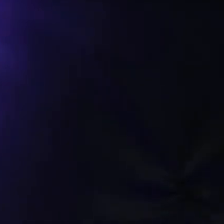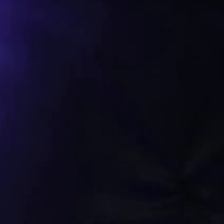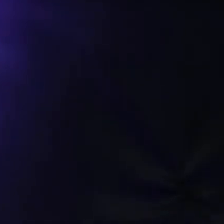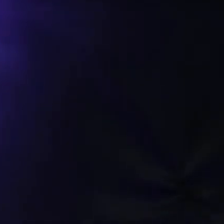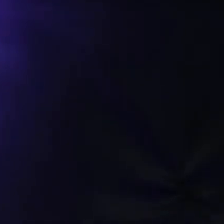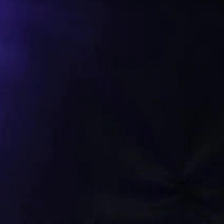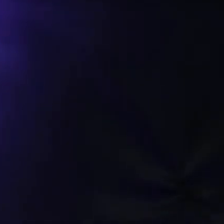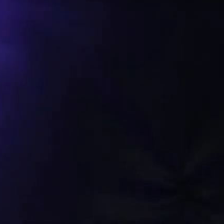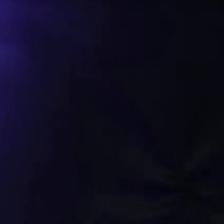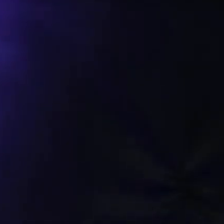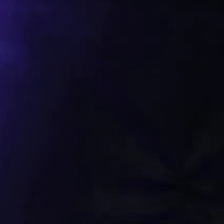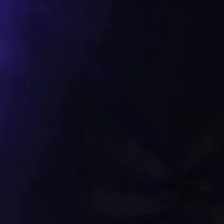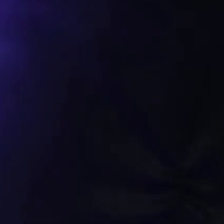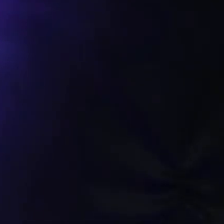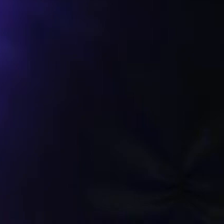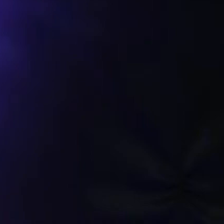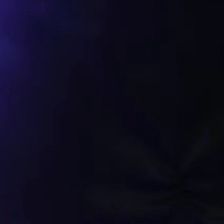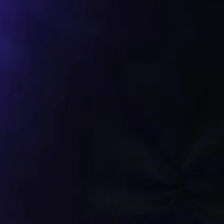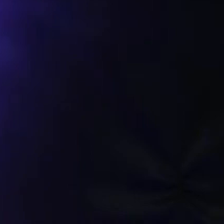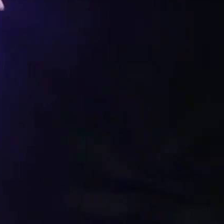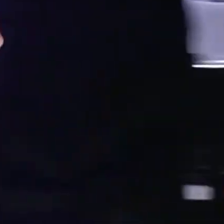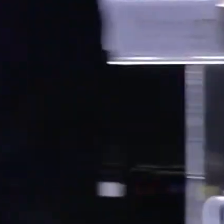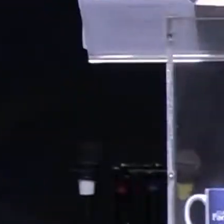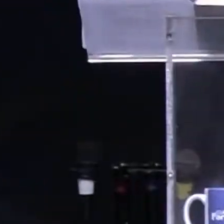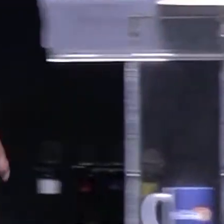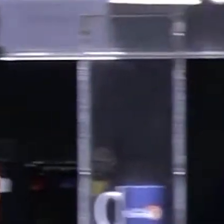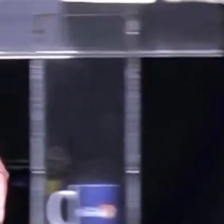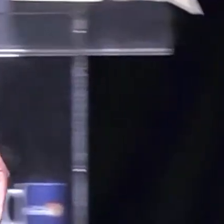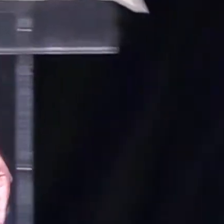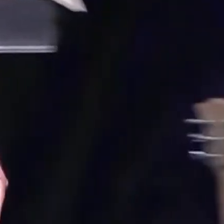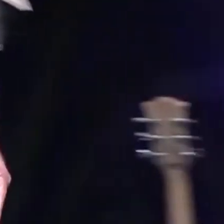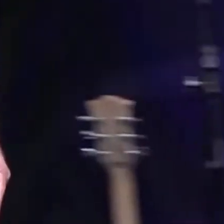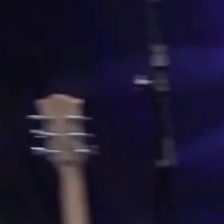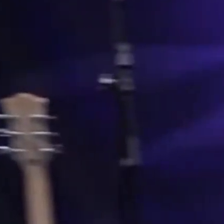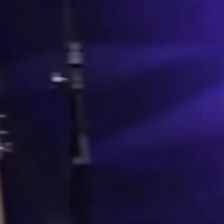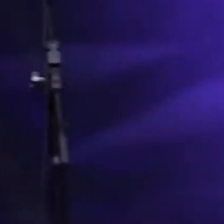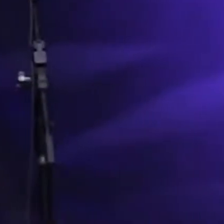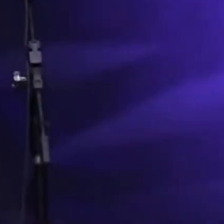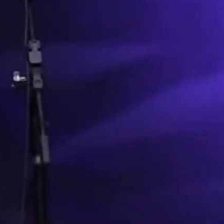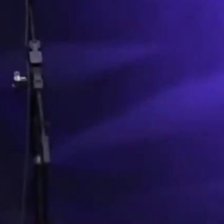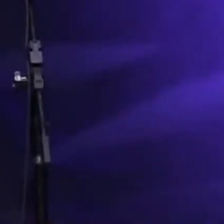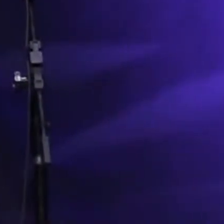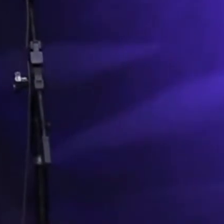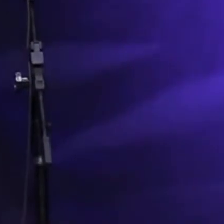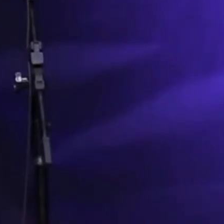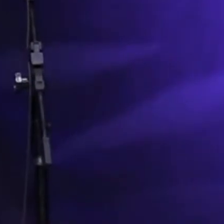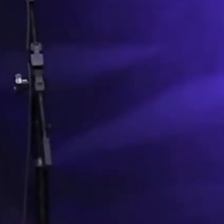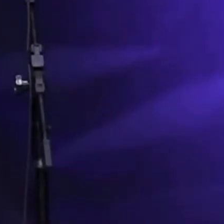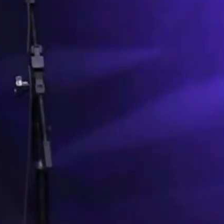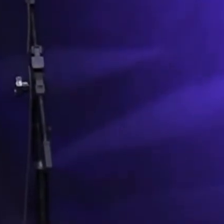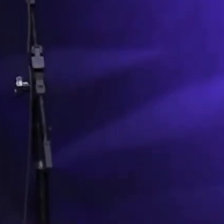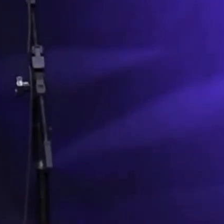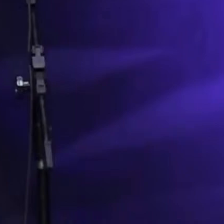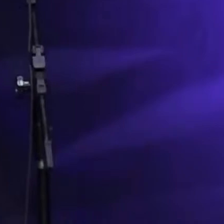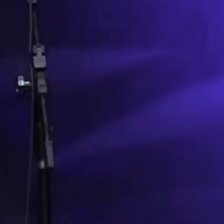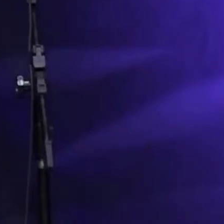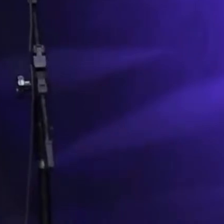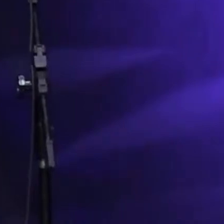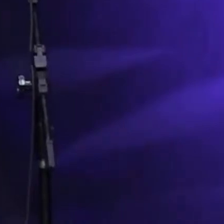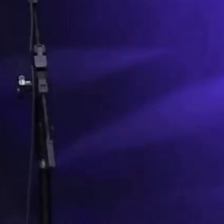ele controla você. Se ele controla você hoje, que é criança, imagine daqui a